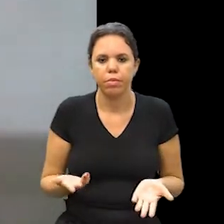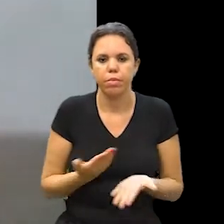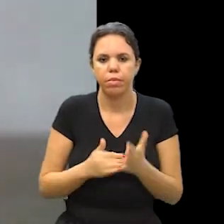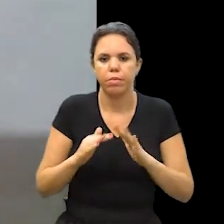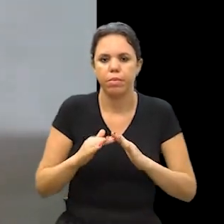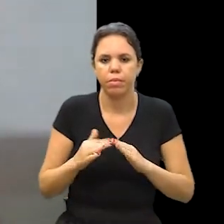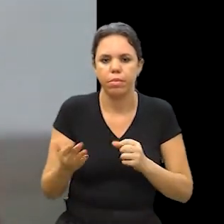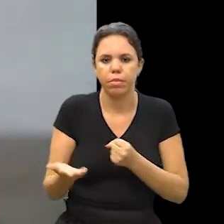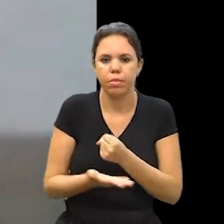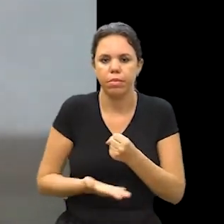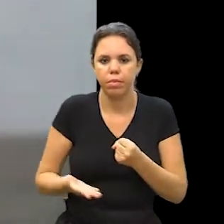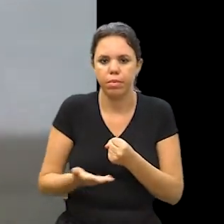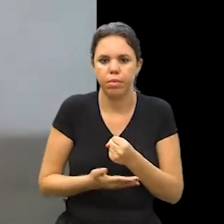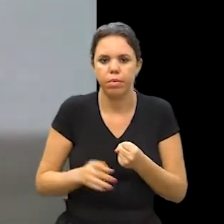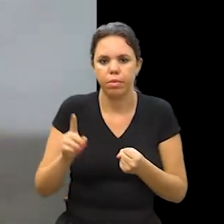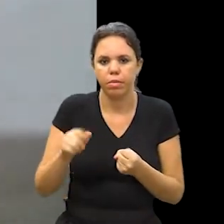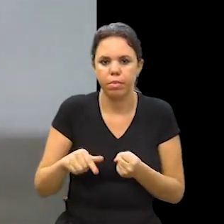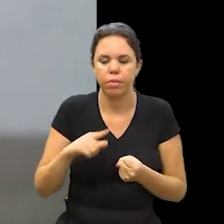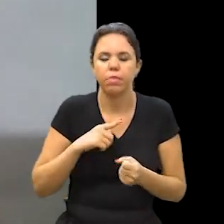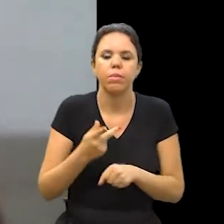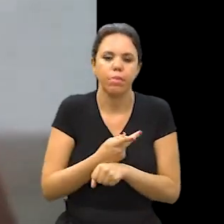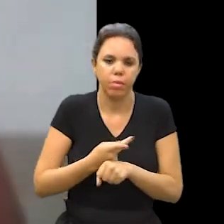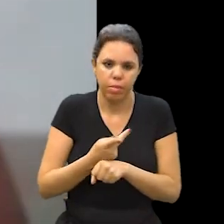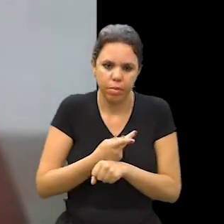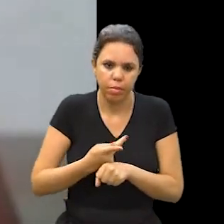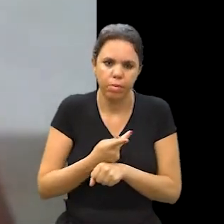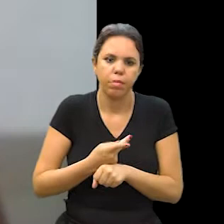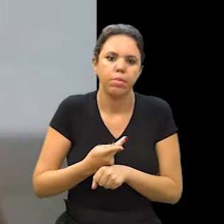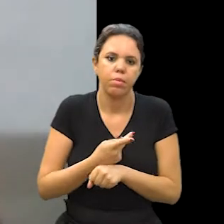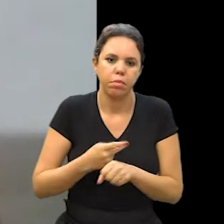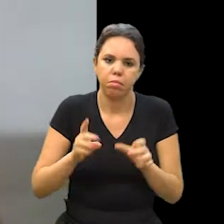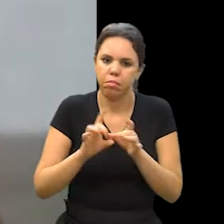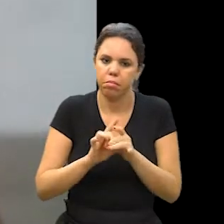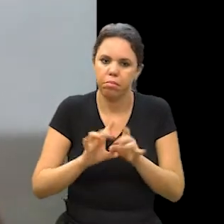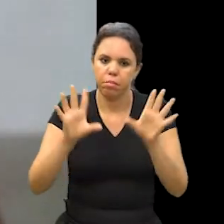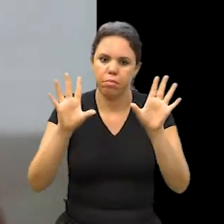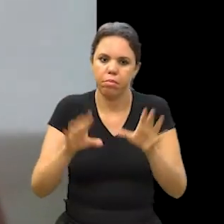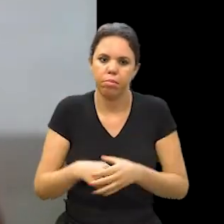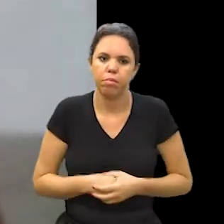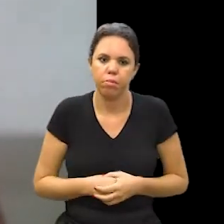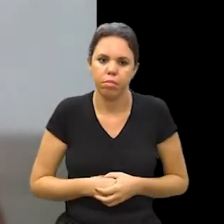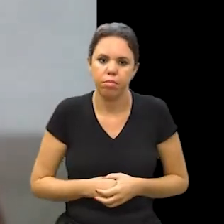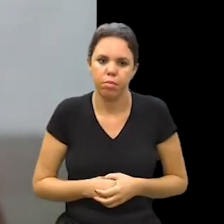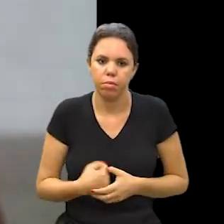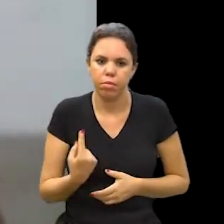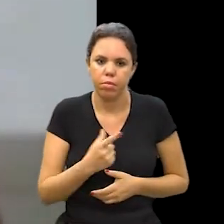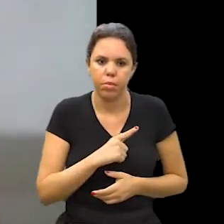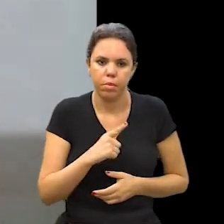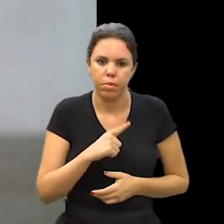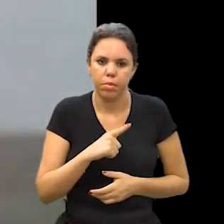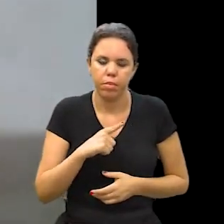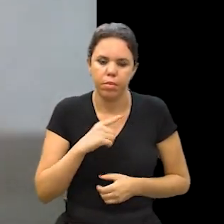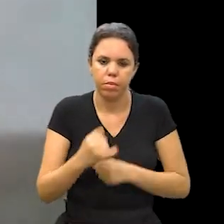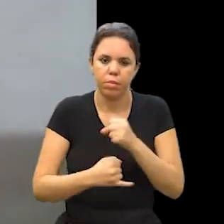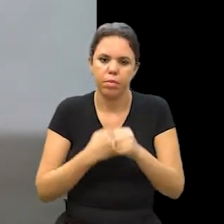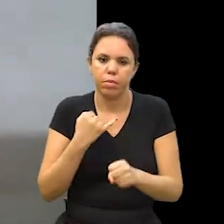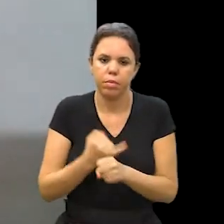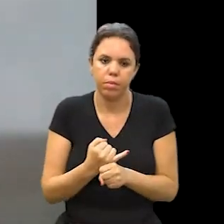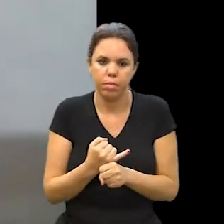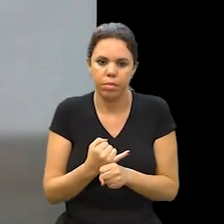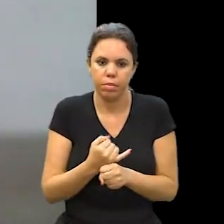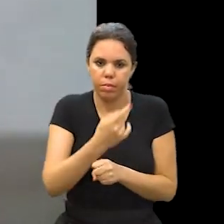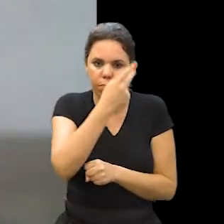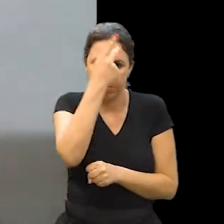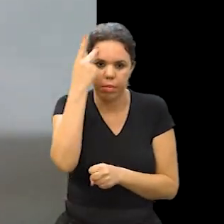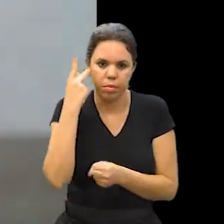escola, basicamente é isso. Tem procuras que são livres, né, muitas vezes nós temos o nosso site e tal, então as pessoas